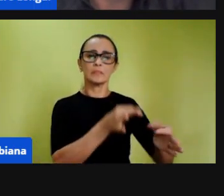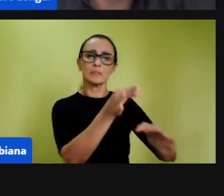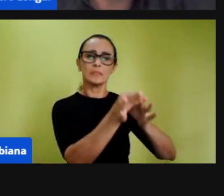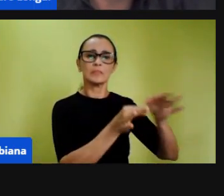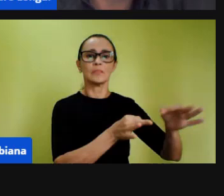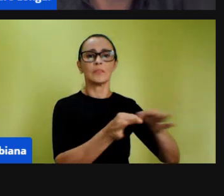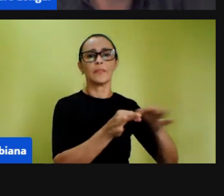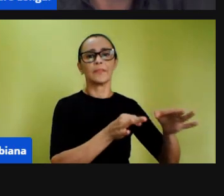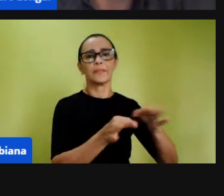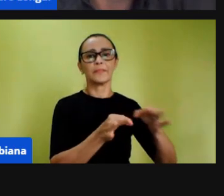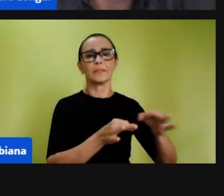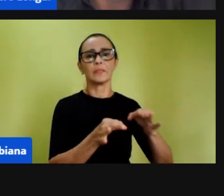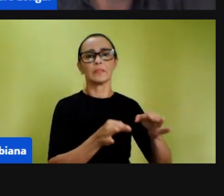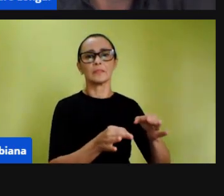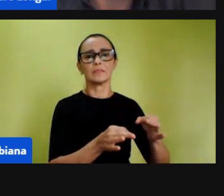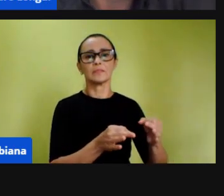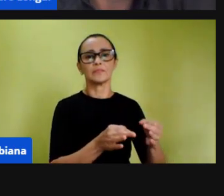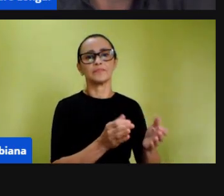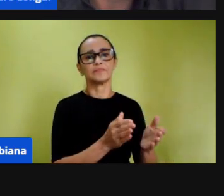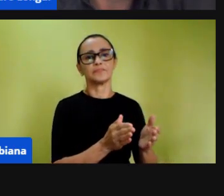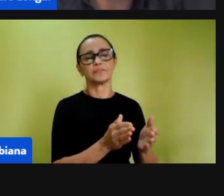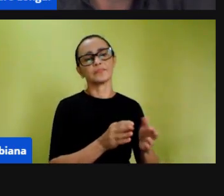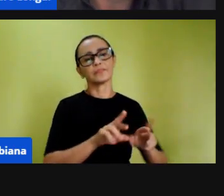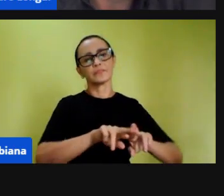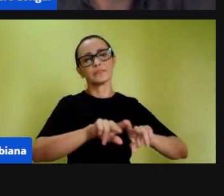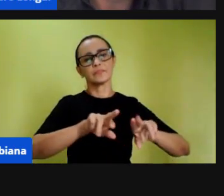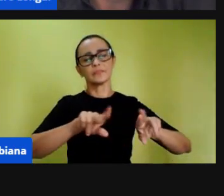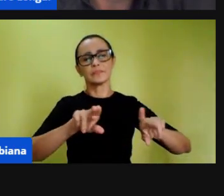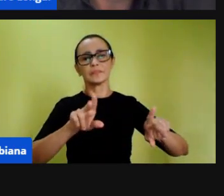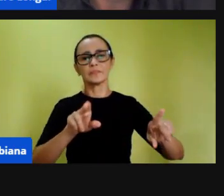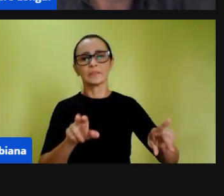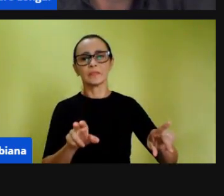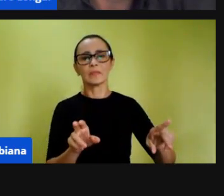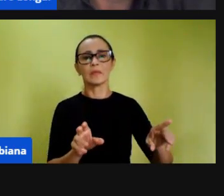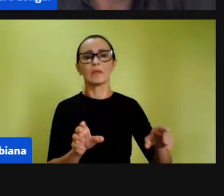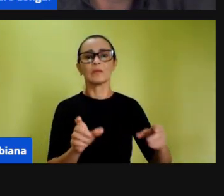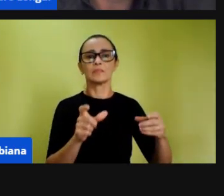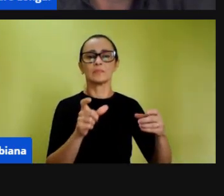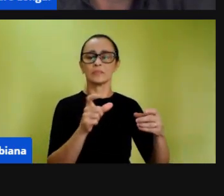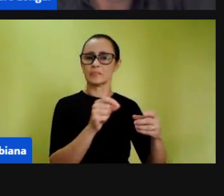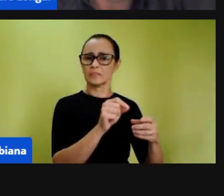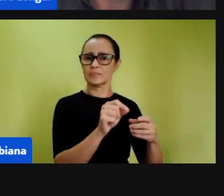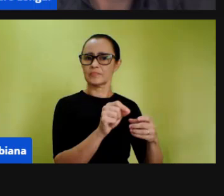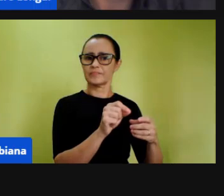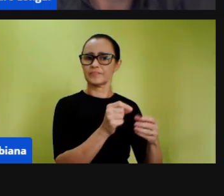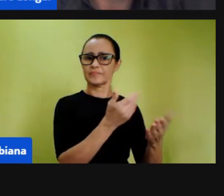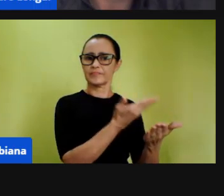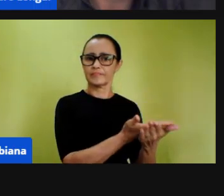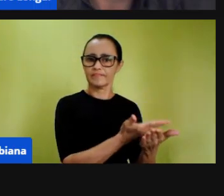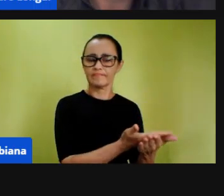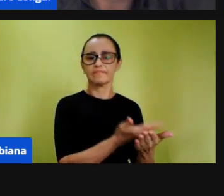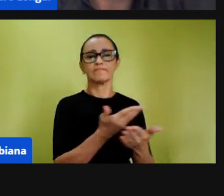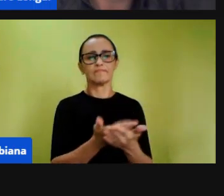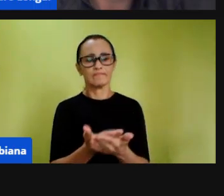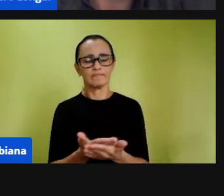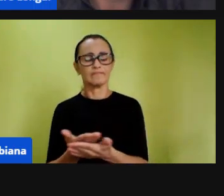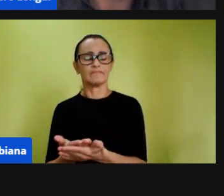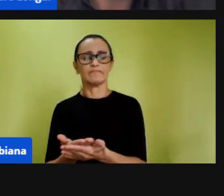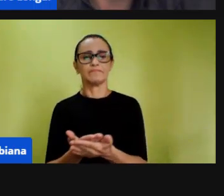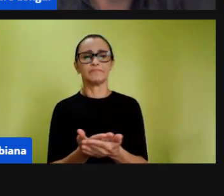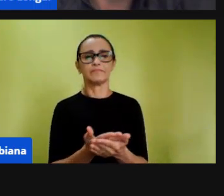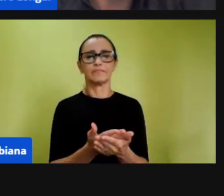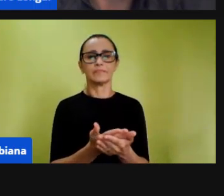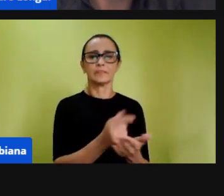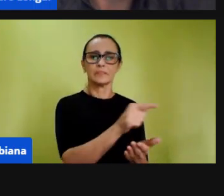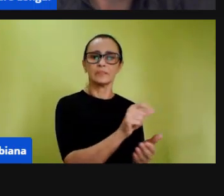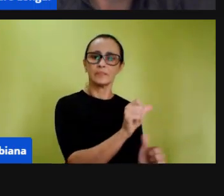atividades em vários encontros. Então, transformei aquelas atividades do caderno base